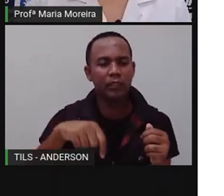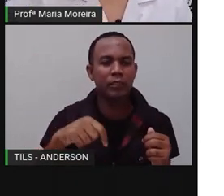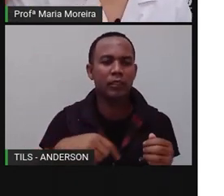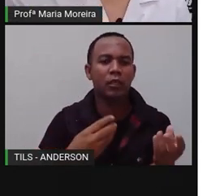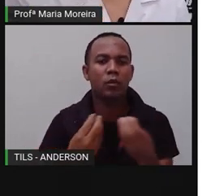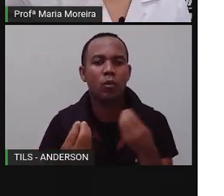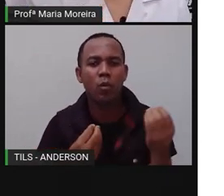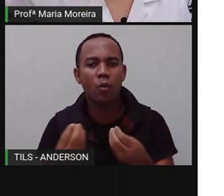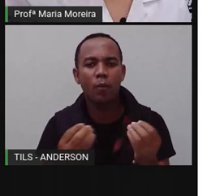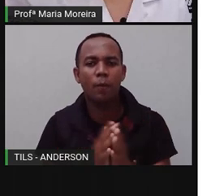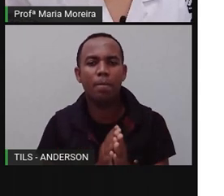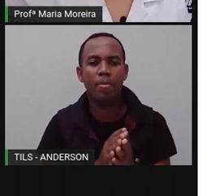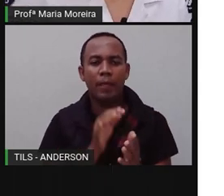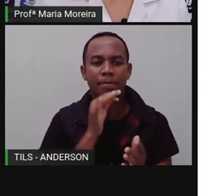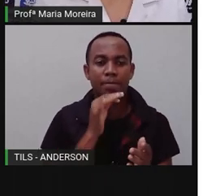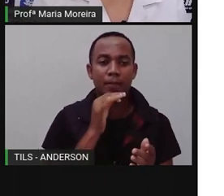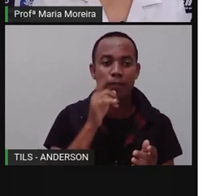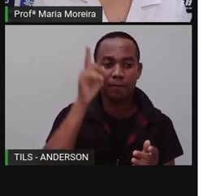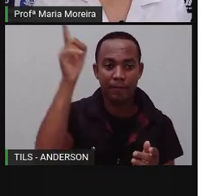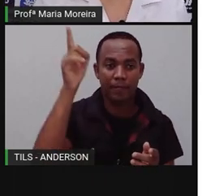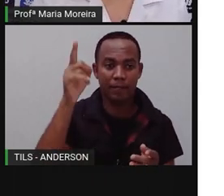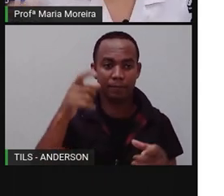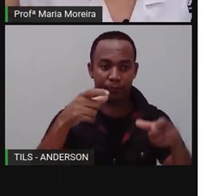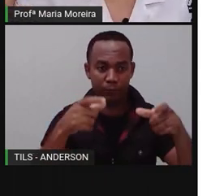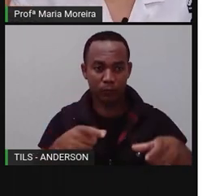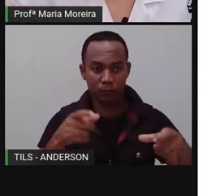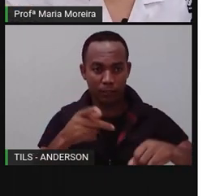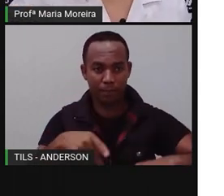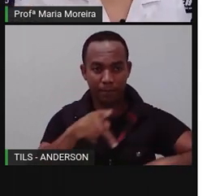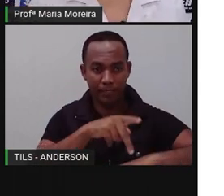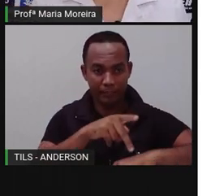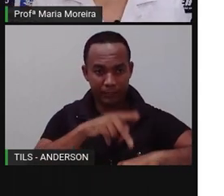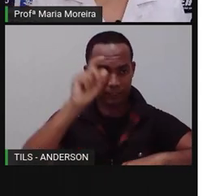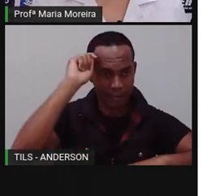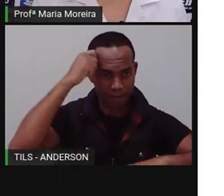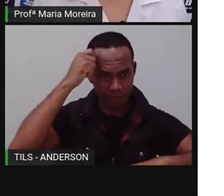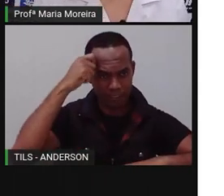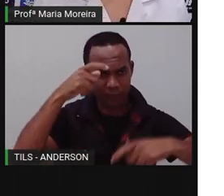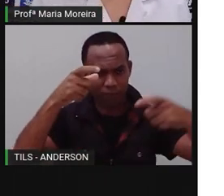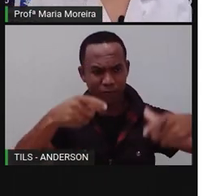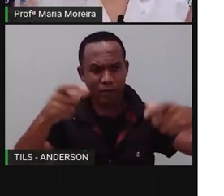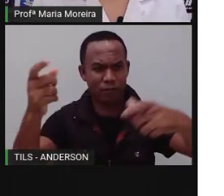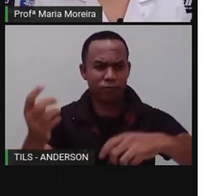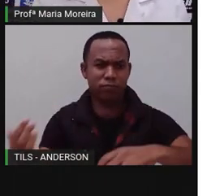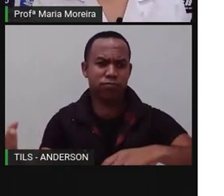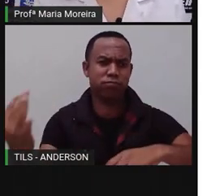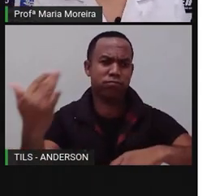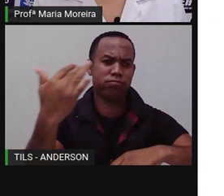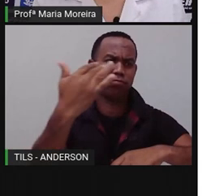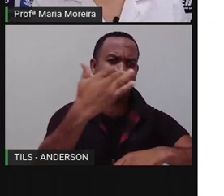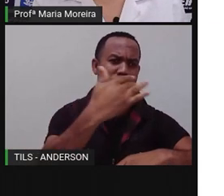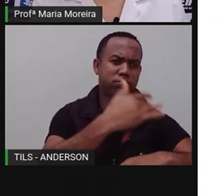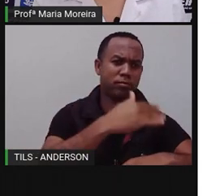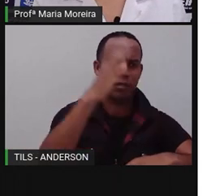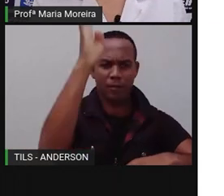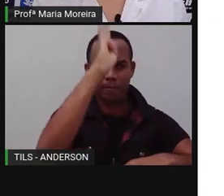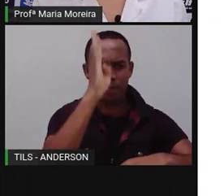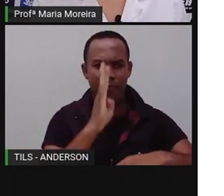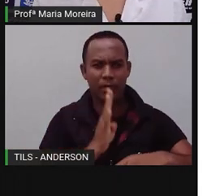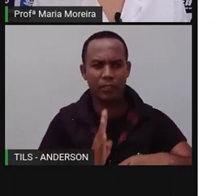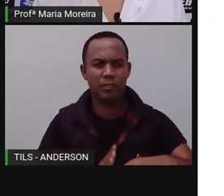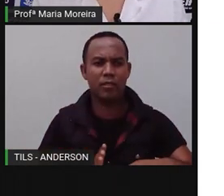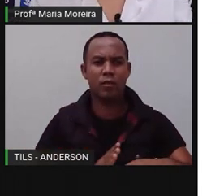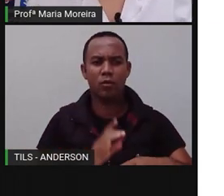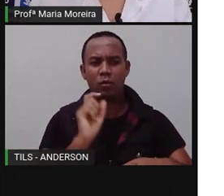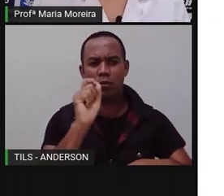esses negros, eles saem de lá, do continente africano, dos vários países onde eles habitavam, vêm aqui, né, para o Brasil.